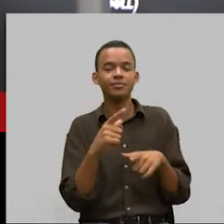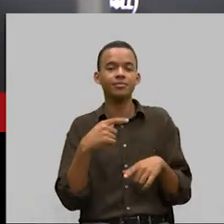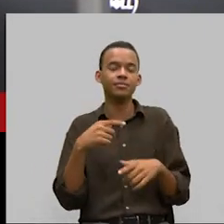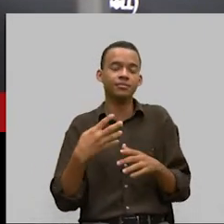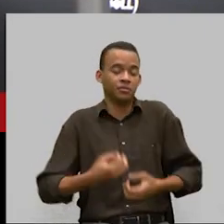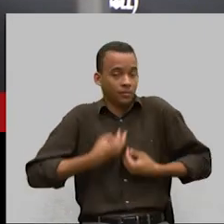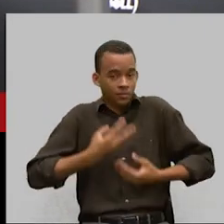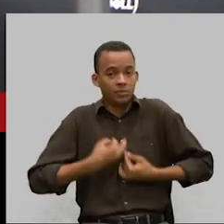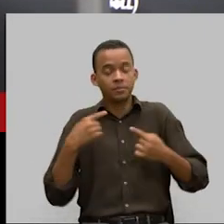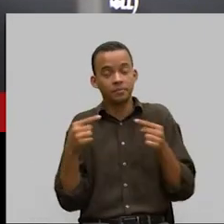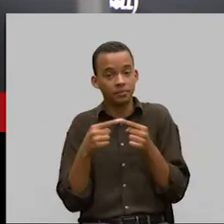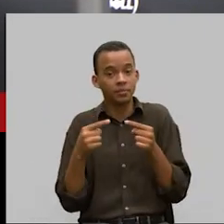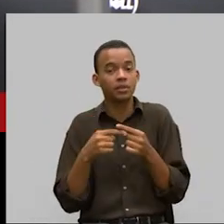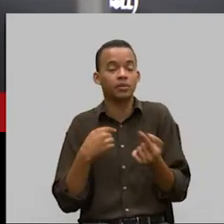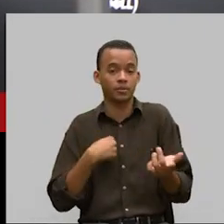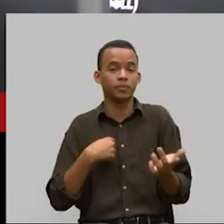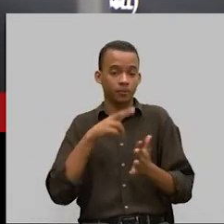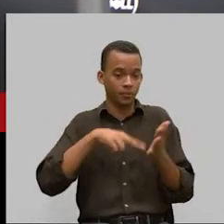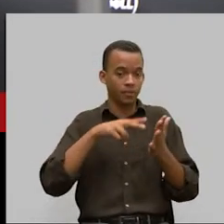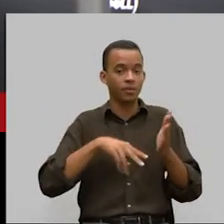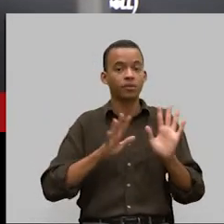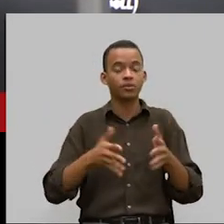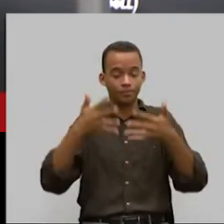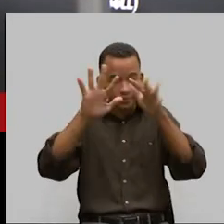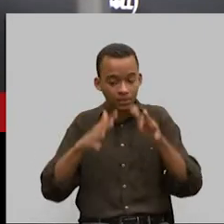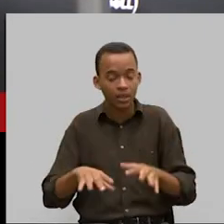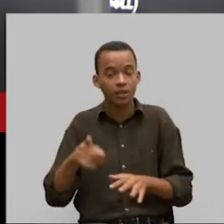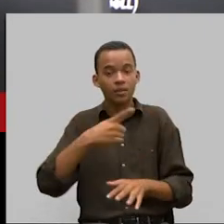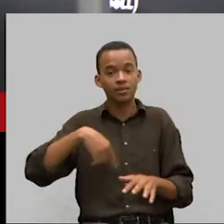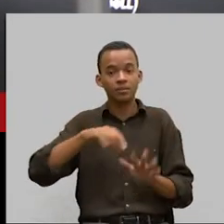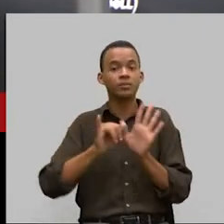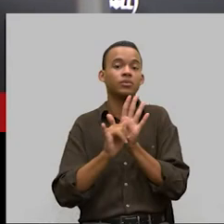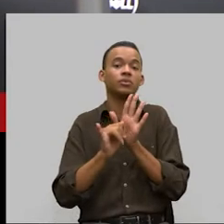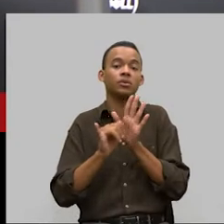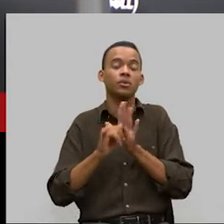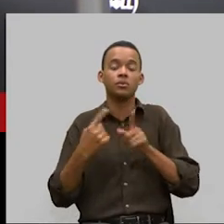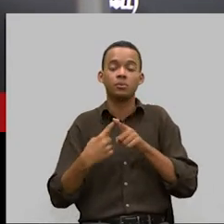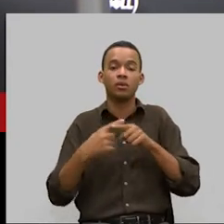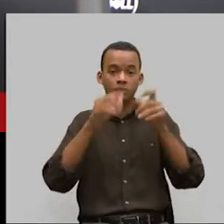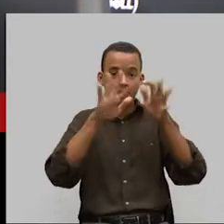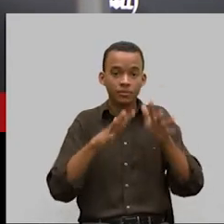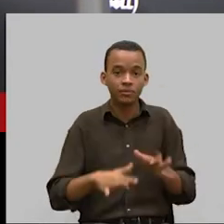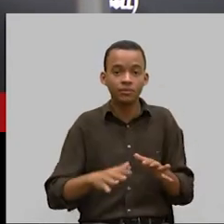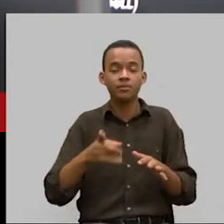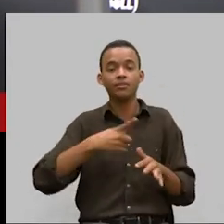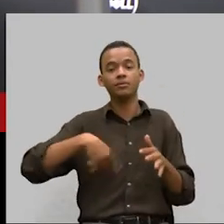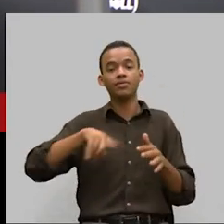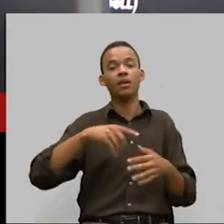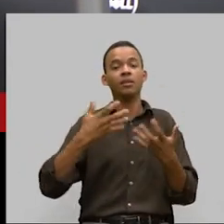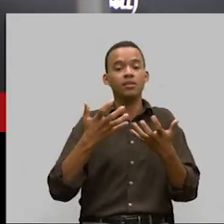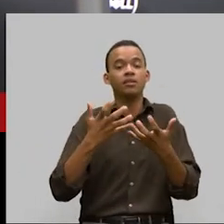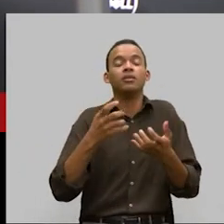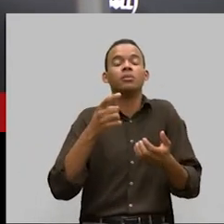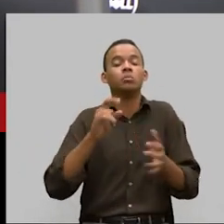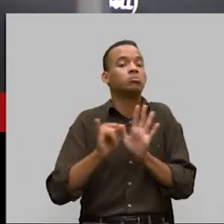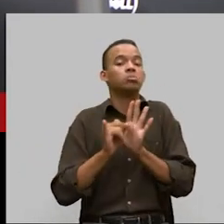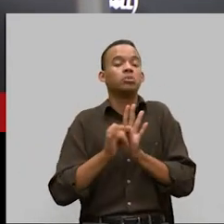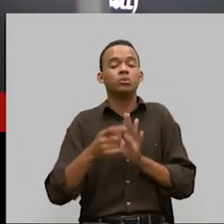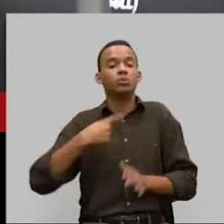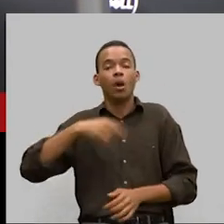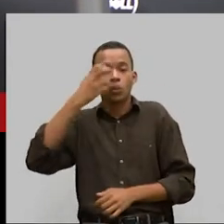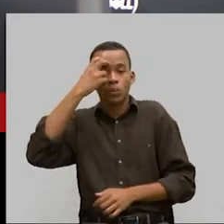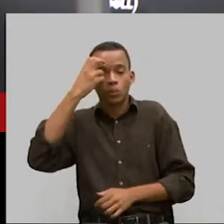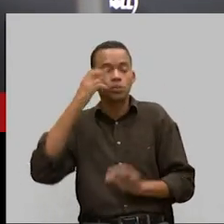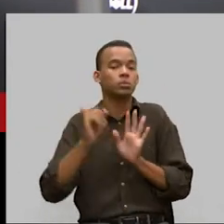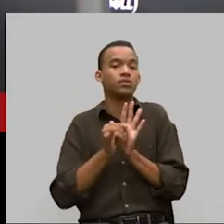poema que é essa desconstrução da nossa realidade essa desconstrução né daquilo que a gente realmente é da nossa cultura da nossa